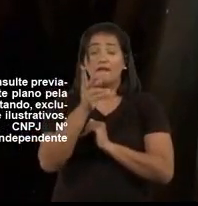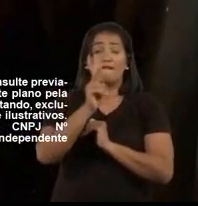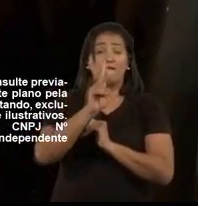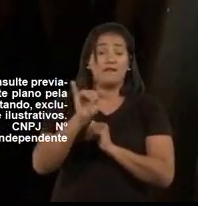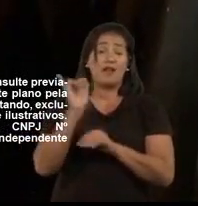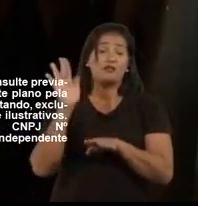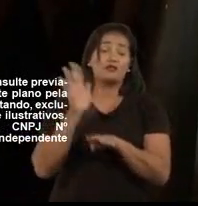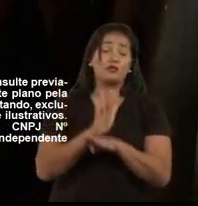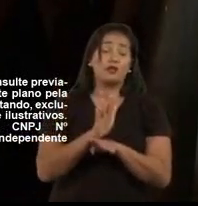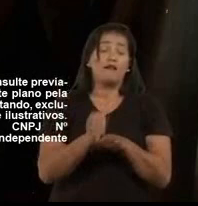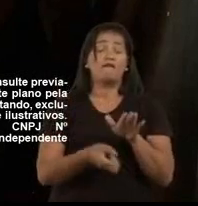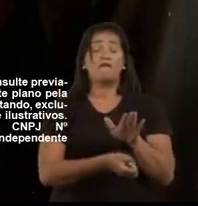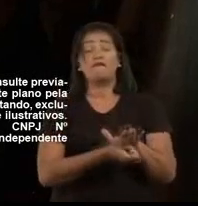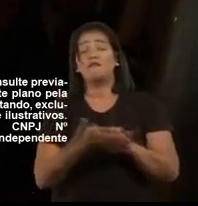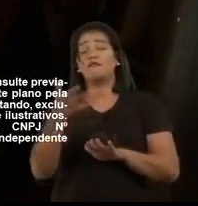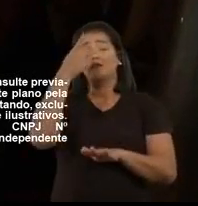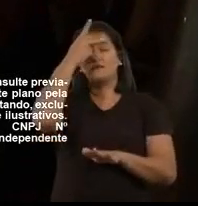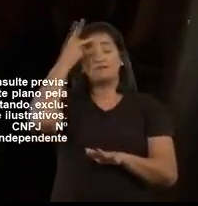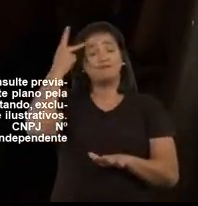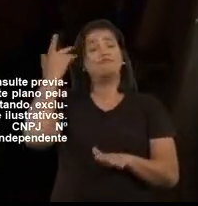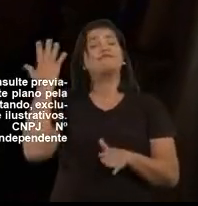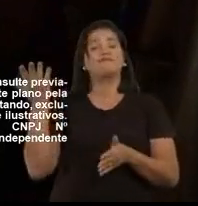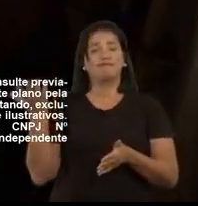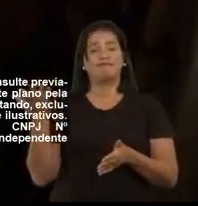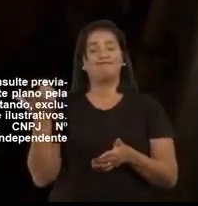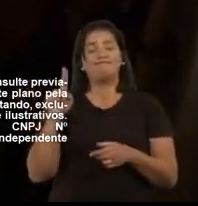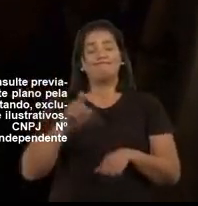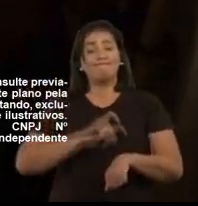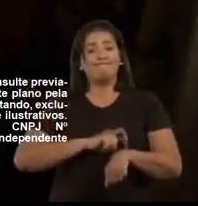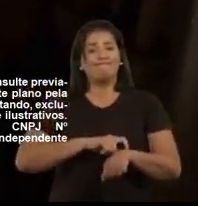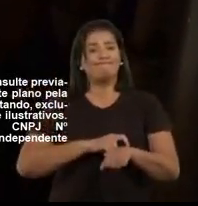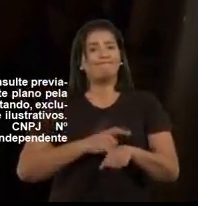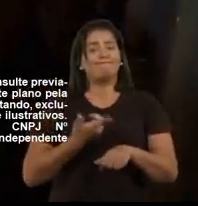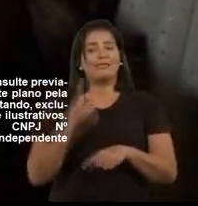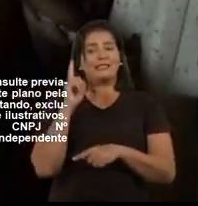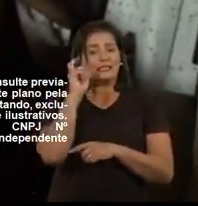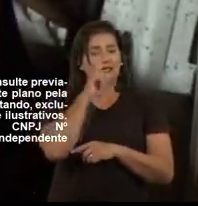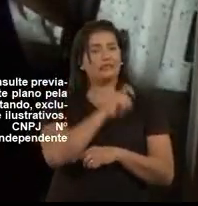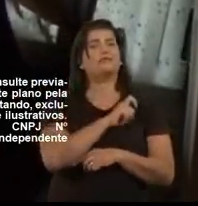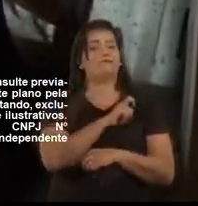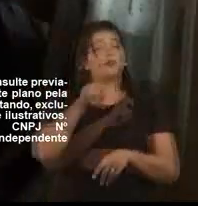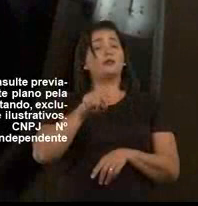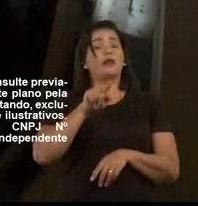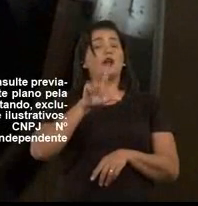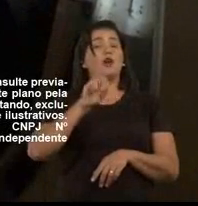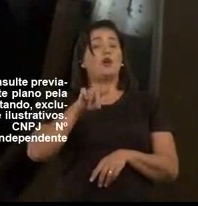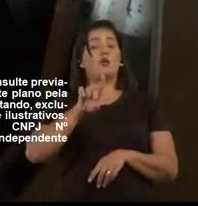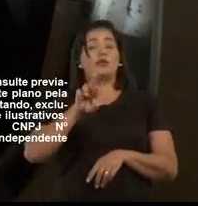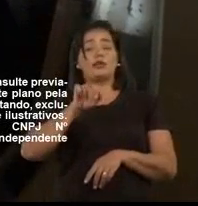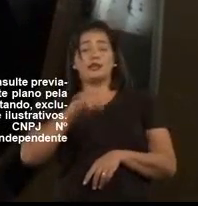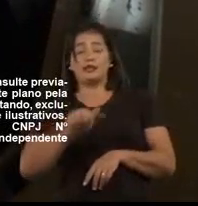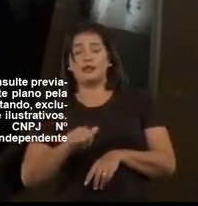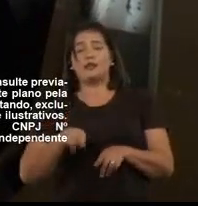ajudando muitas pessoas que estão indo em uma situação desesperada né pode